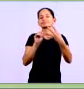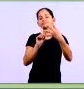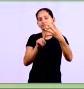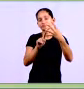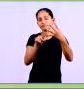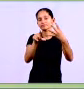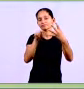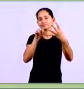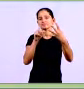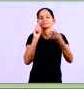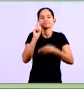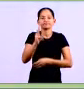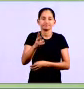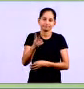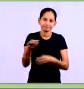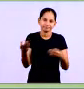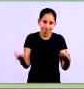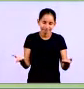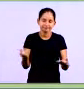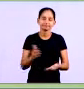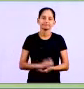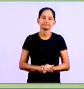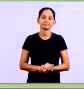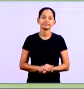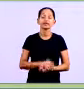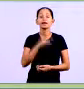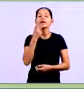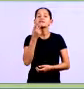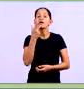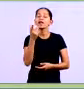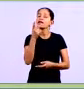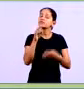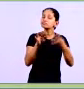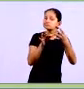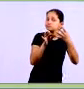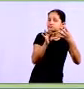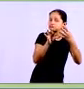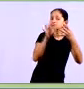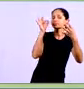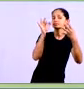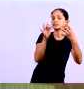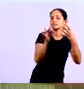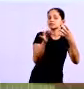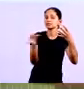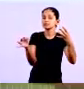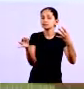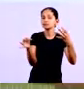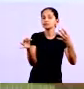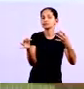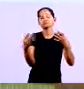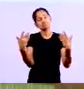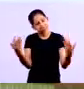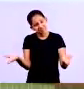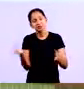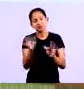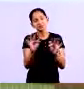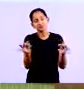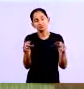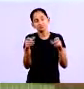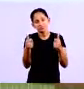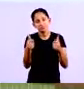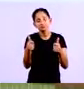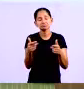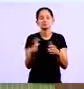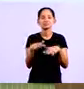Que é simples. Então, assim, se ele fala que é simples, então quando a gente for fazer exercício simples nacional, você tem que ficar tranquilo, porque é simples. Mas